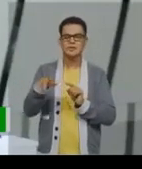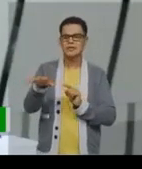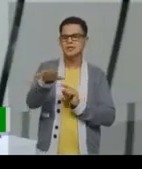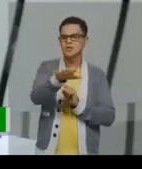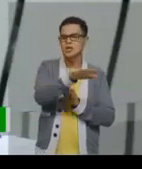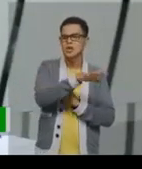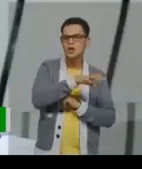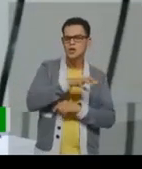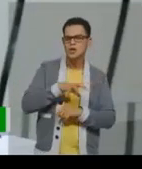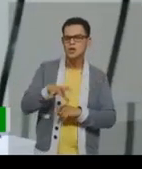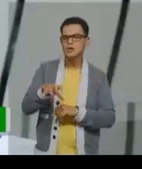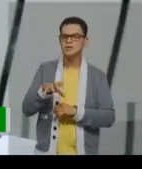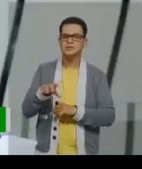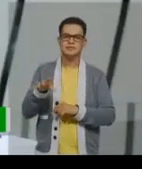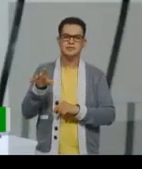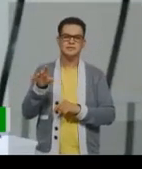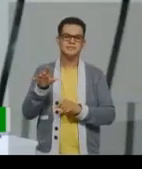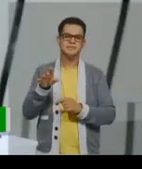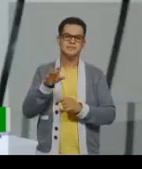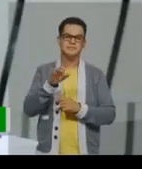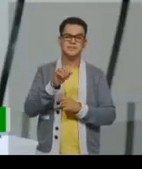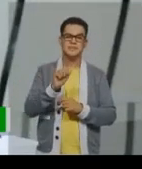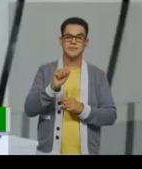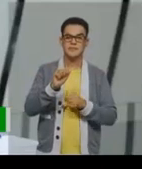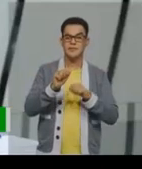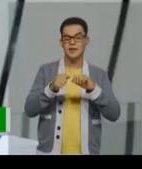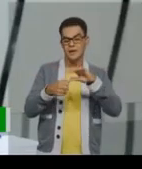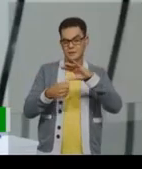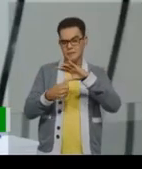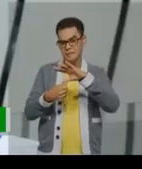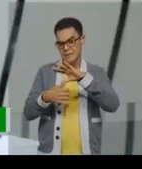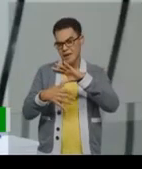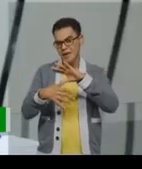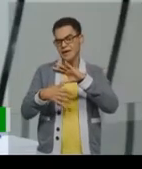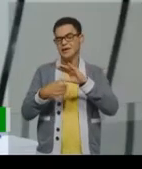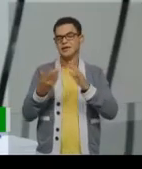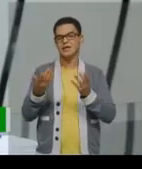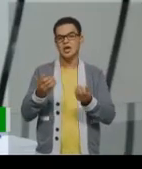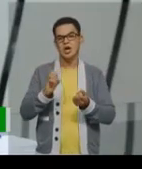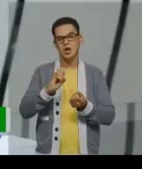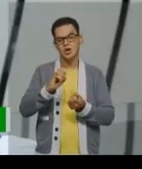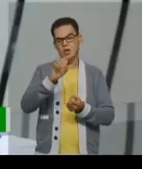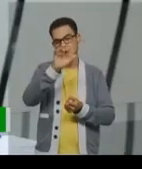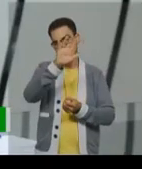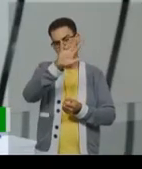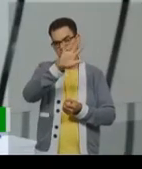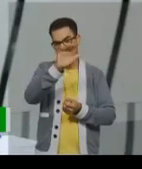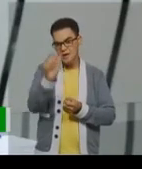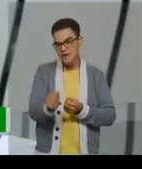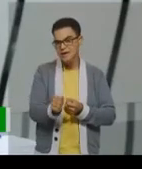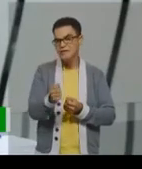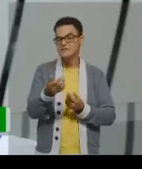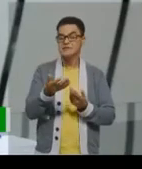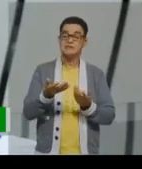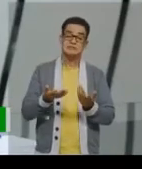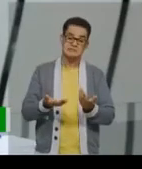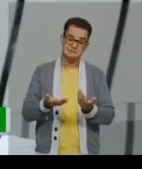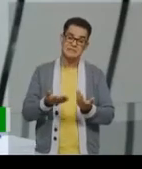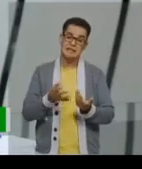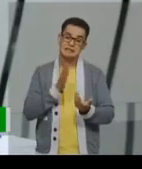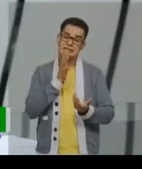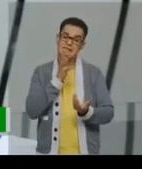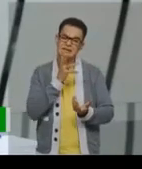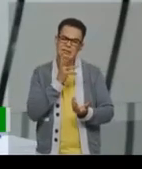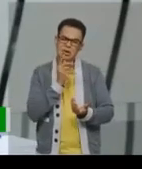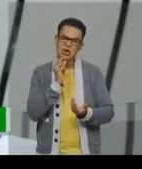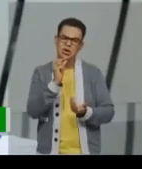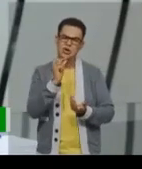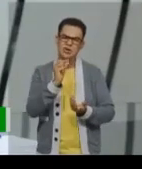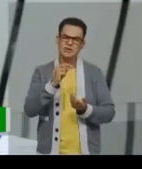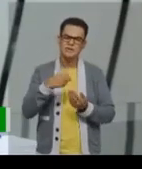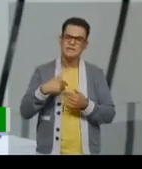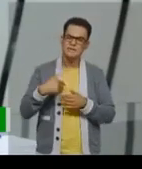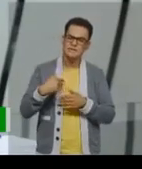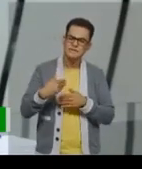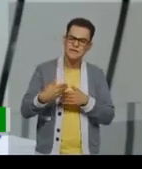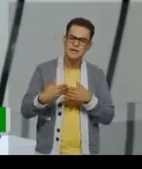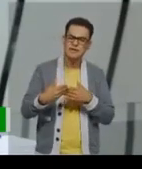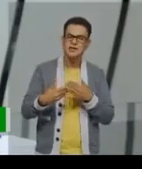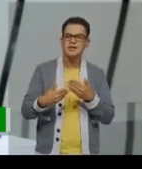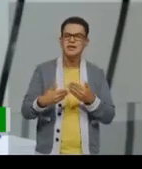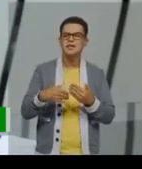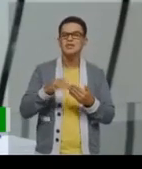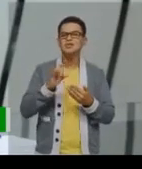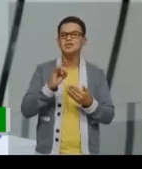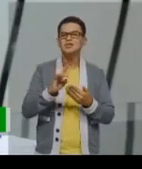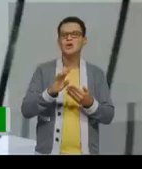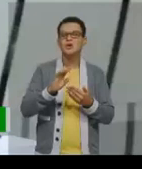por exemplo, a América Latina, né, ou a África, demora um pouco mais para se industrializar, isso vai acontecer só depois